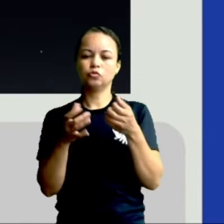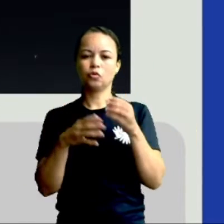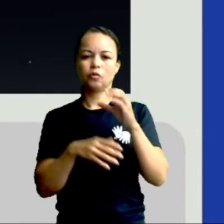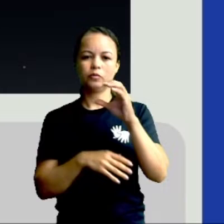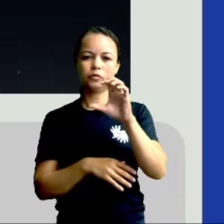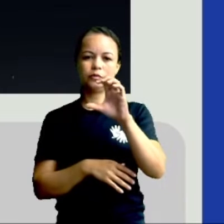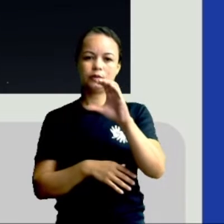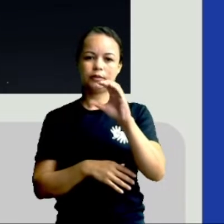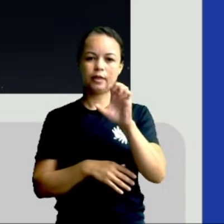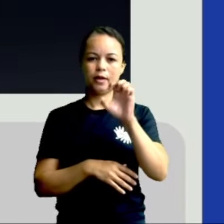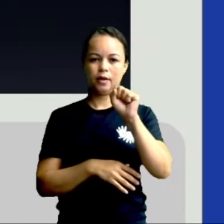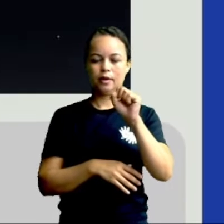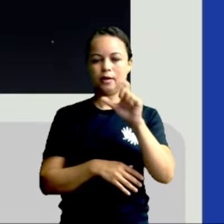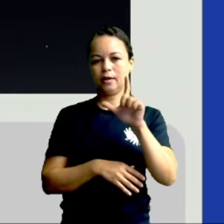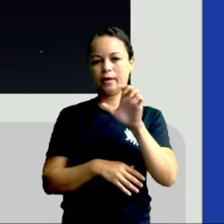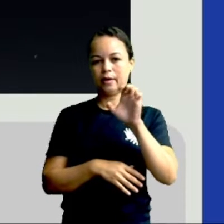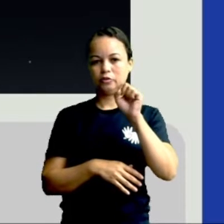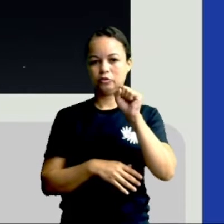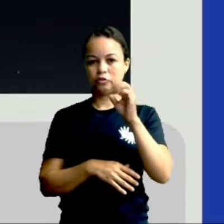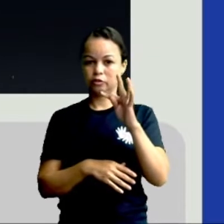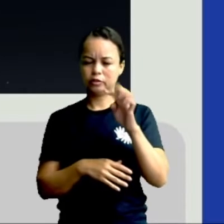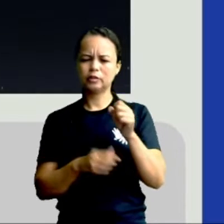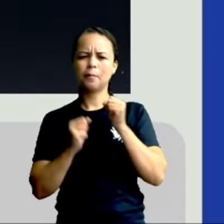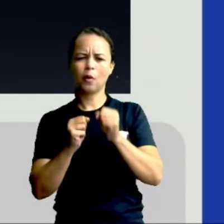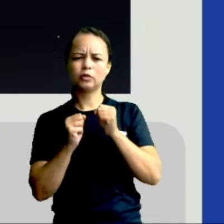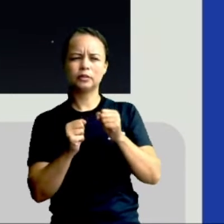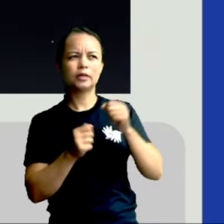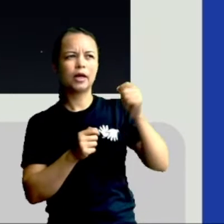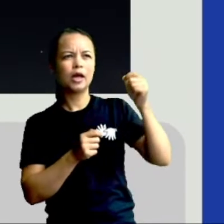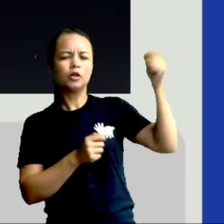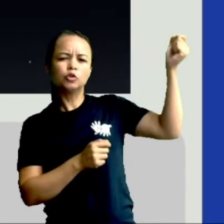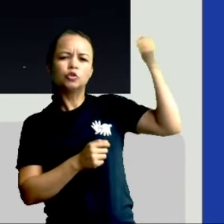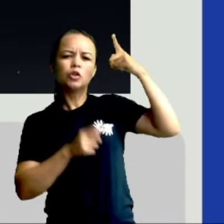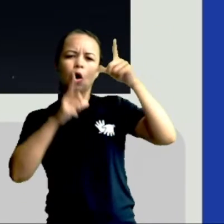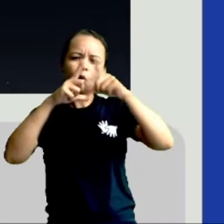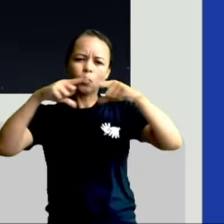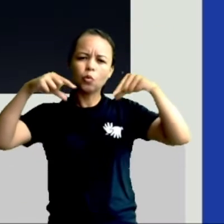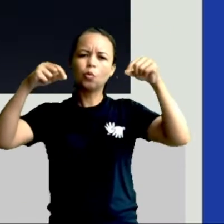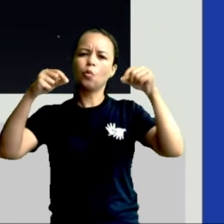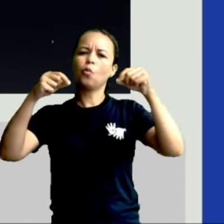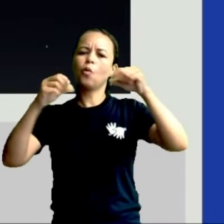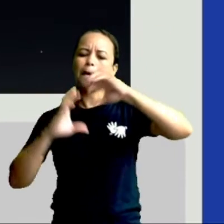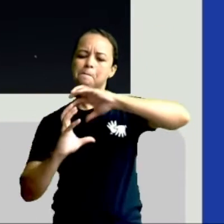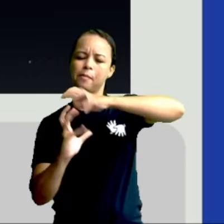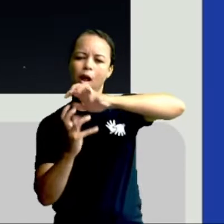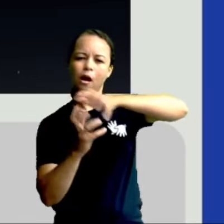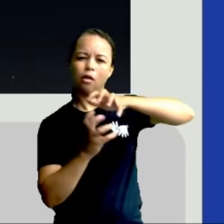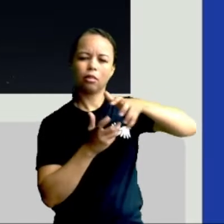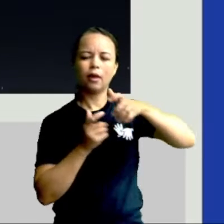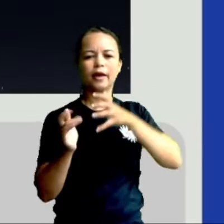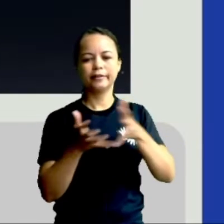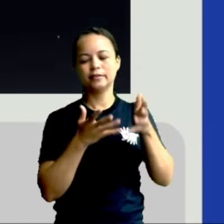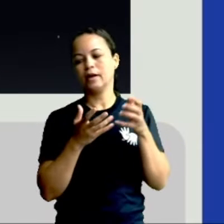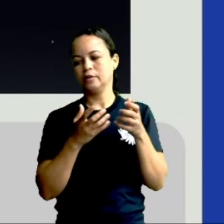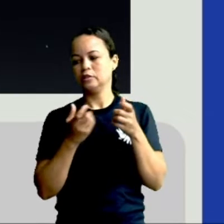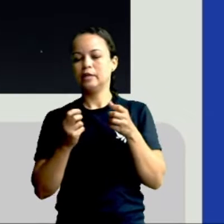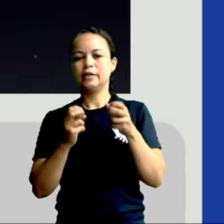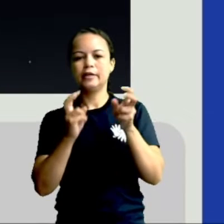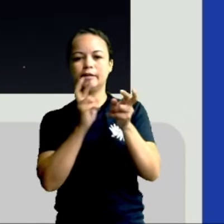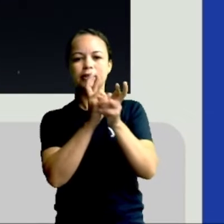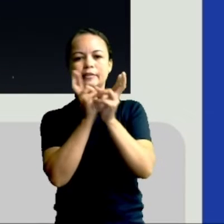numa conjunção podem ser Sol, Lua, planetas, estrelas e satélites